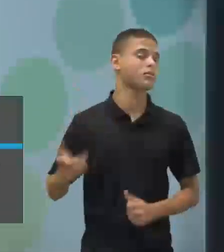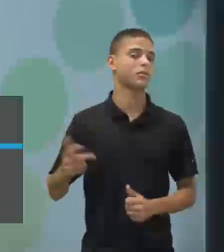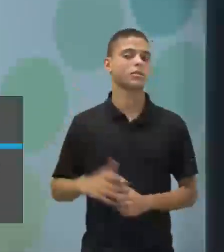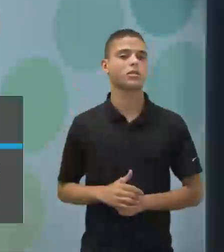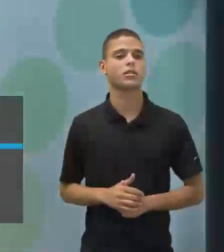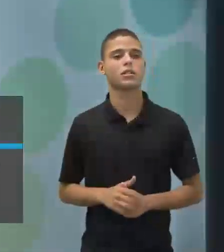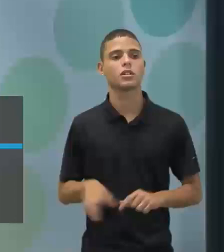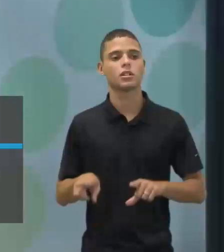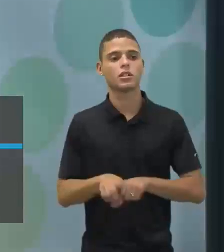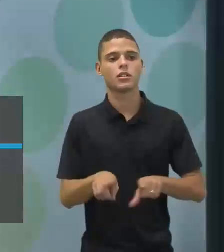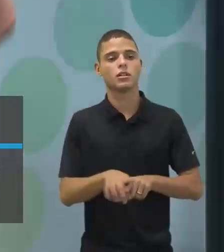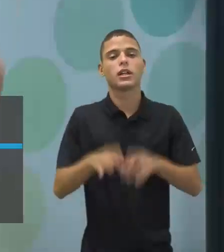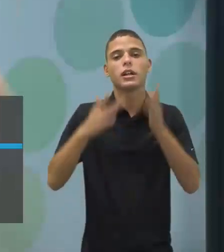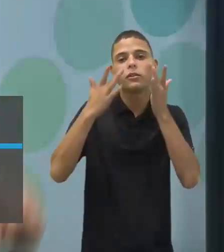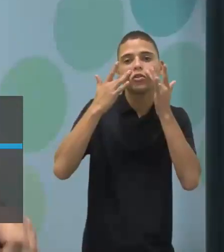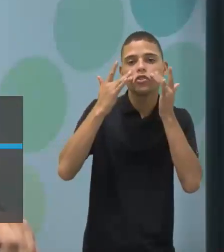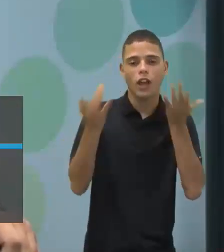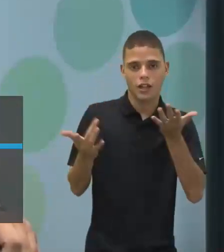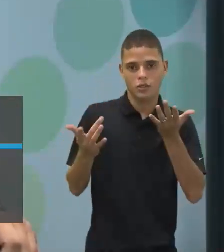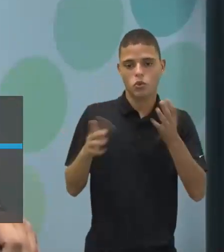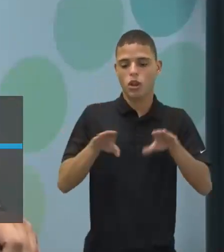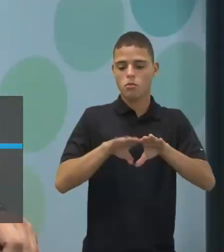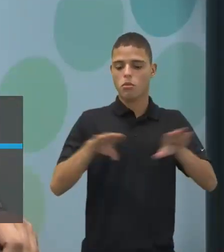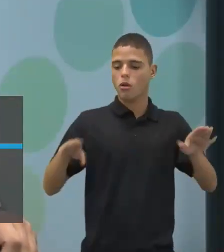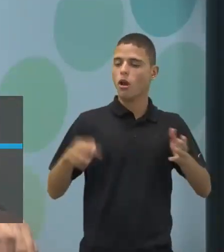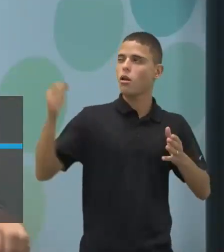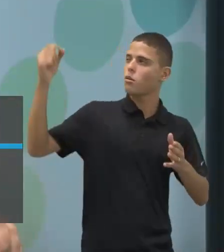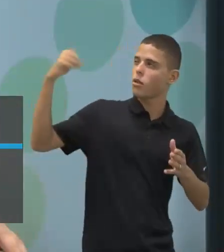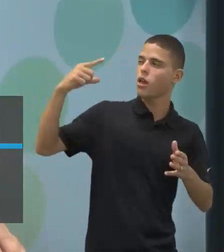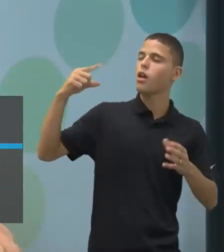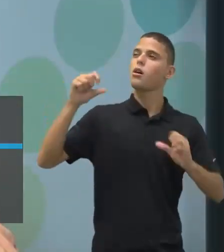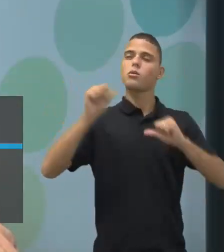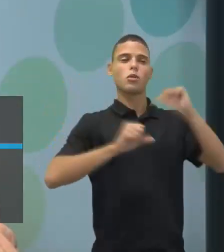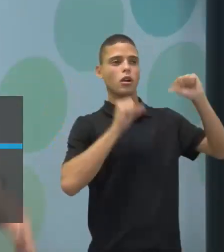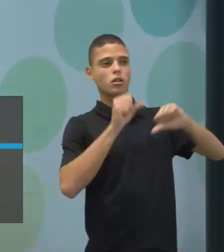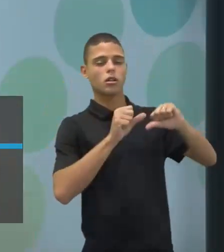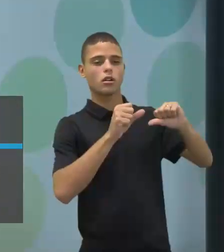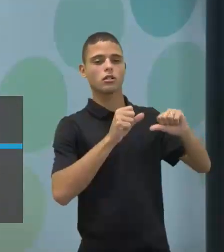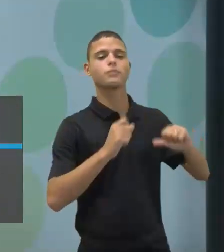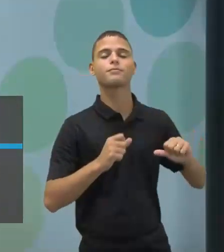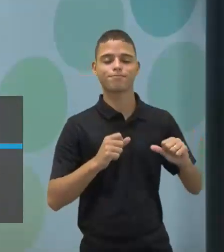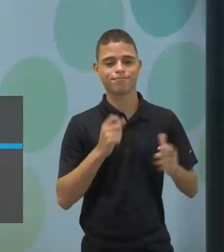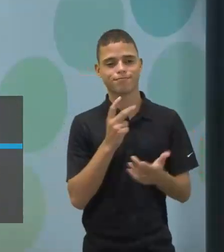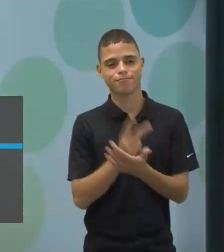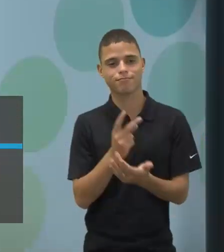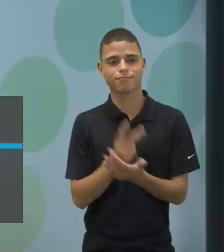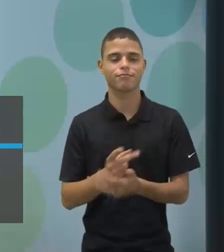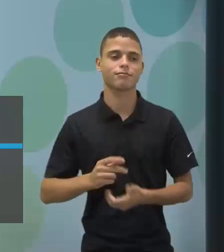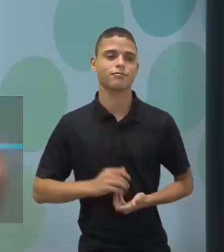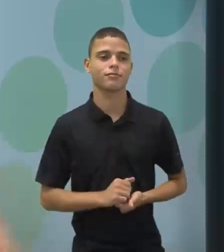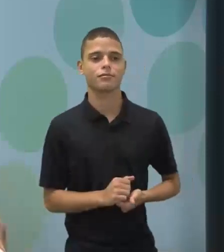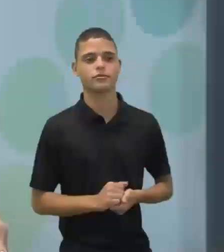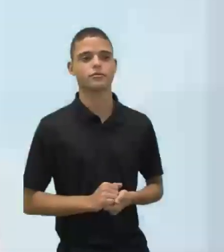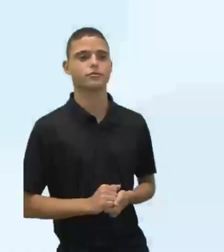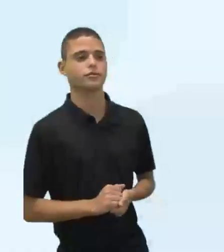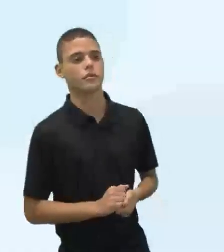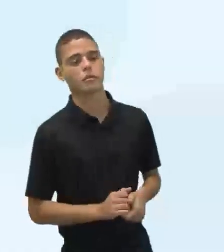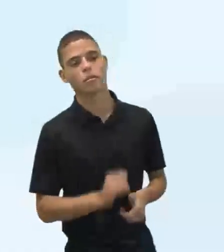separar espaços dentro do palco, pensar em iluminação e tudo mais. E aí vamos para o